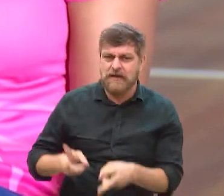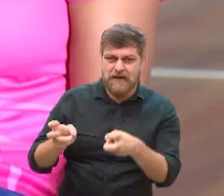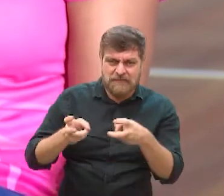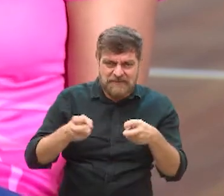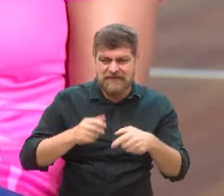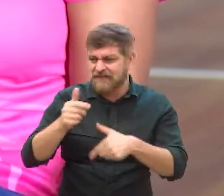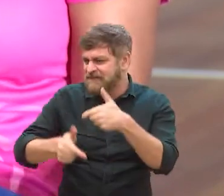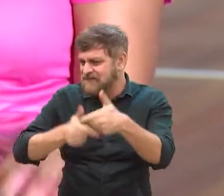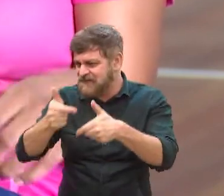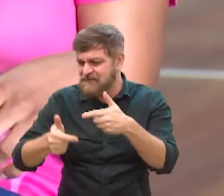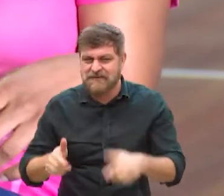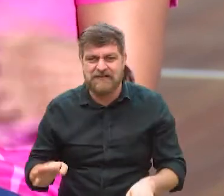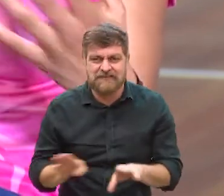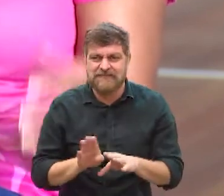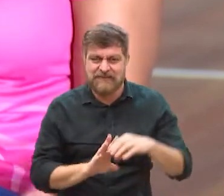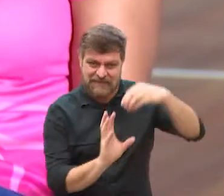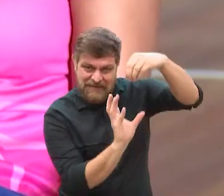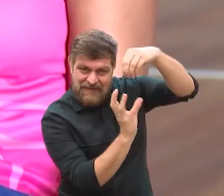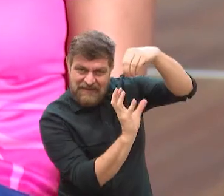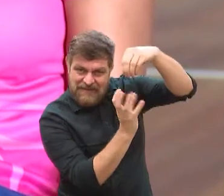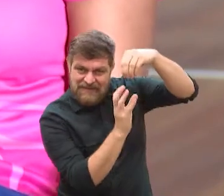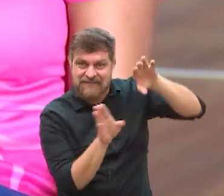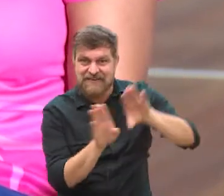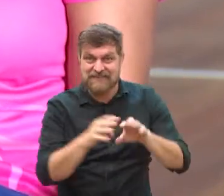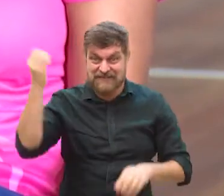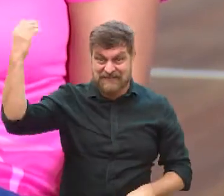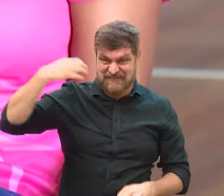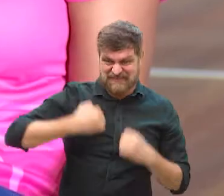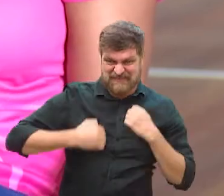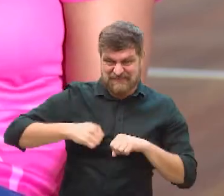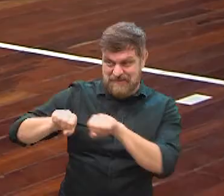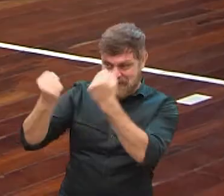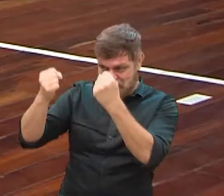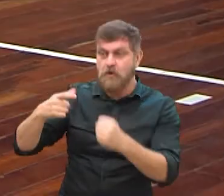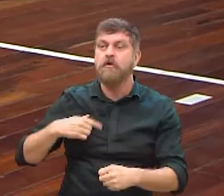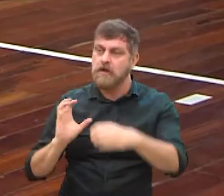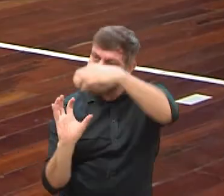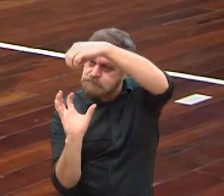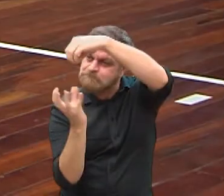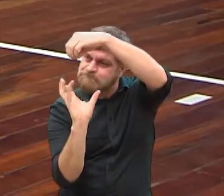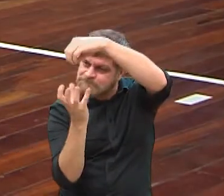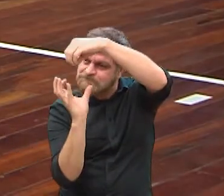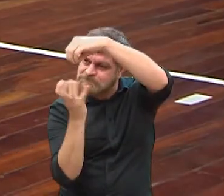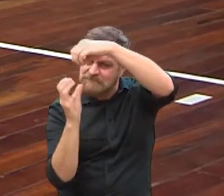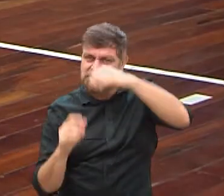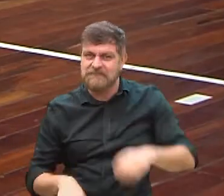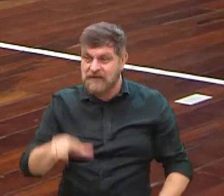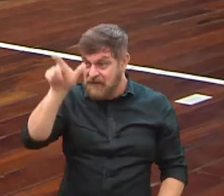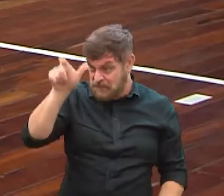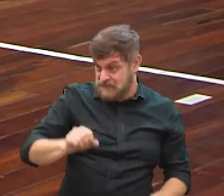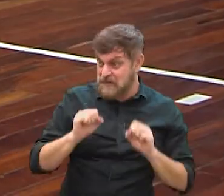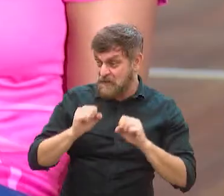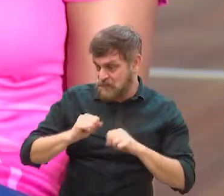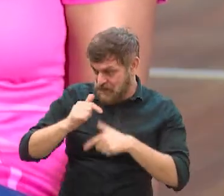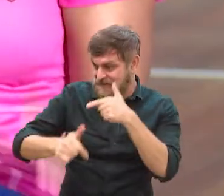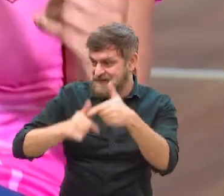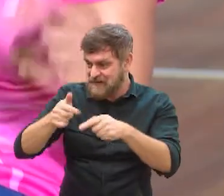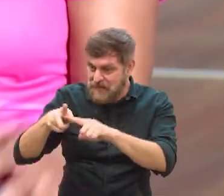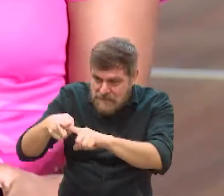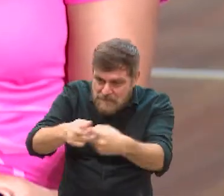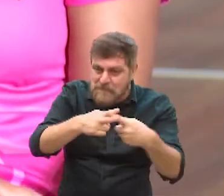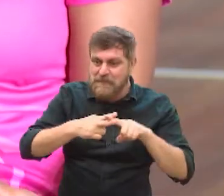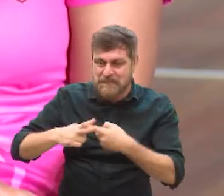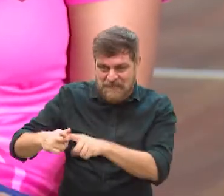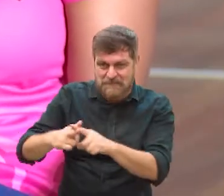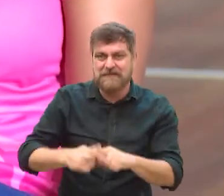os trabalhos, troco lâmpada, troco até chuveiro, viu? Sei trocar chuveiro. Pode fazer trabalho de mulher de aluguel, posso então, que vai ganhar um bom gente, dinheiro. Eu